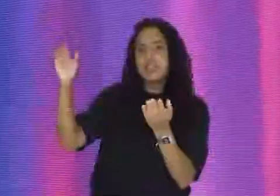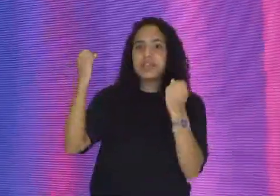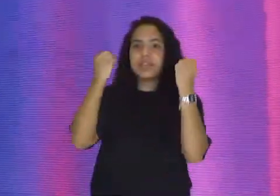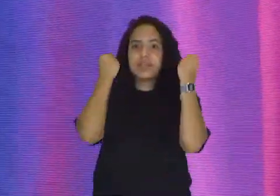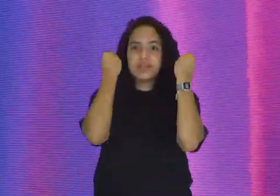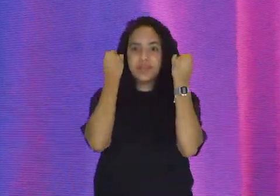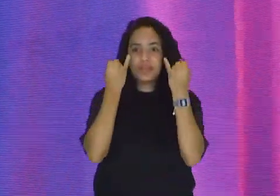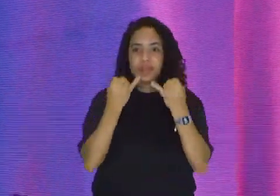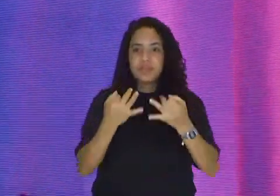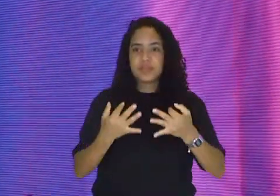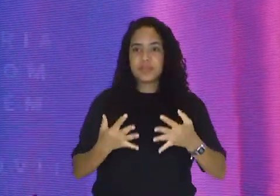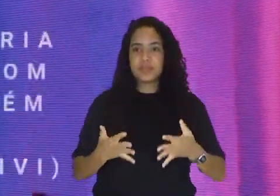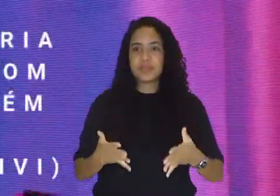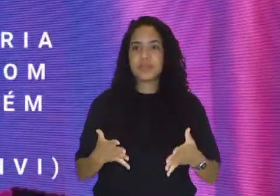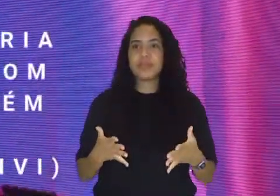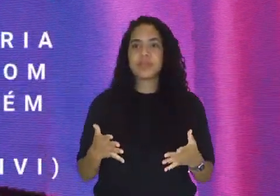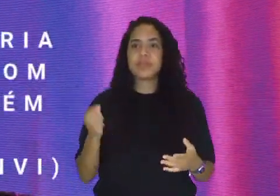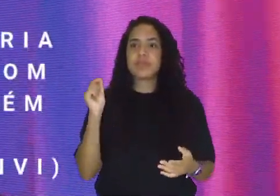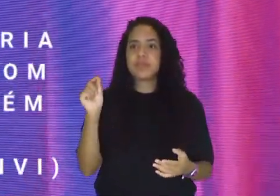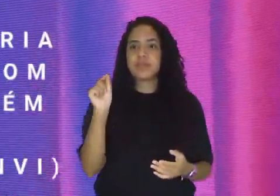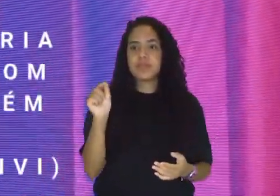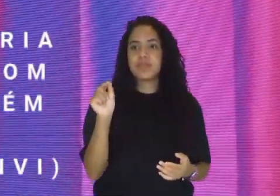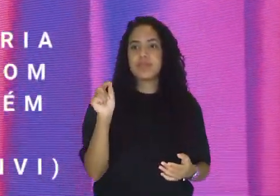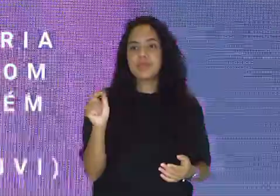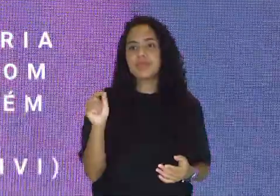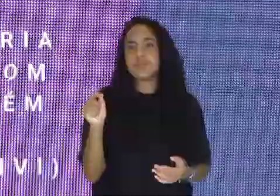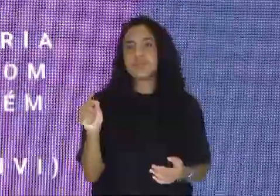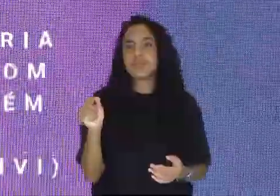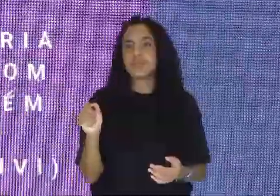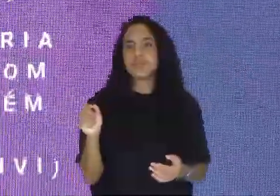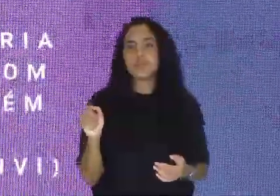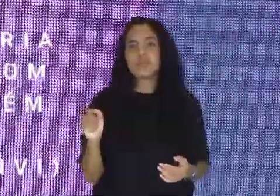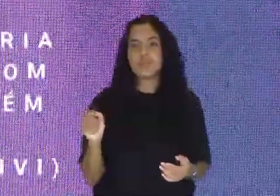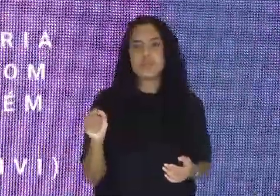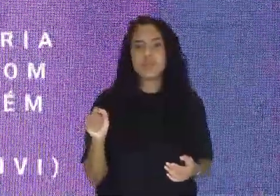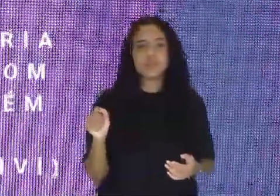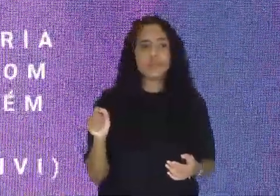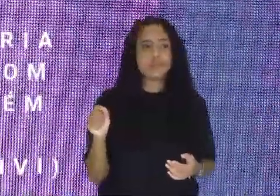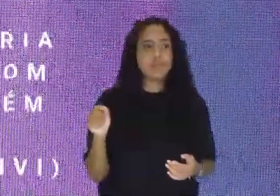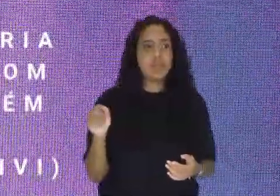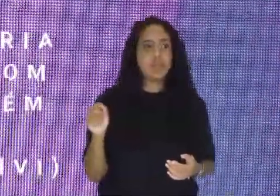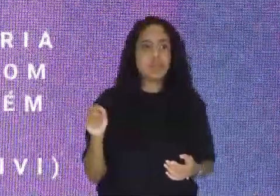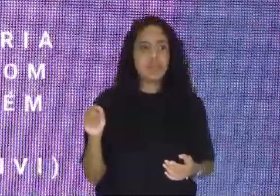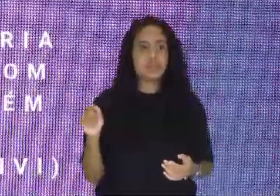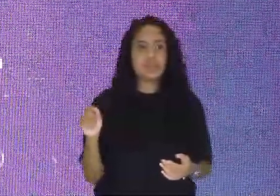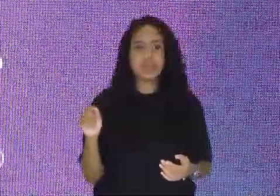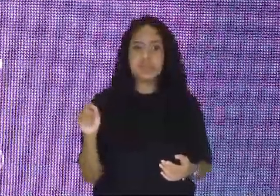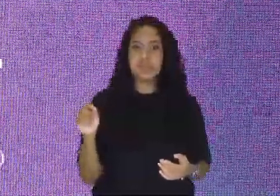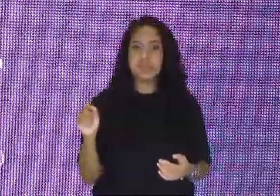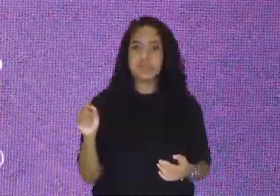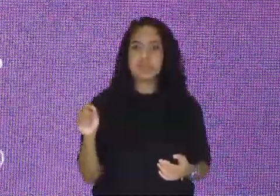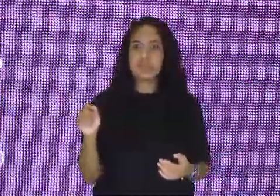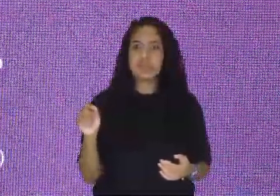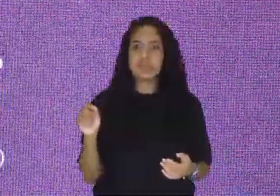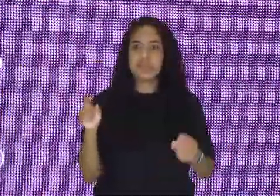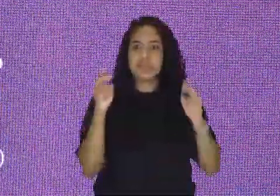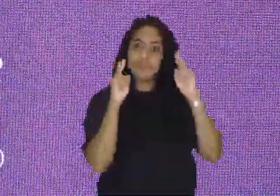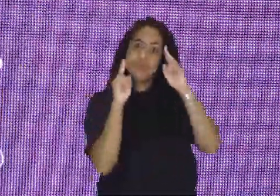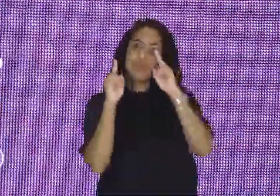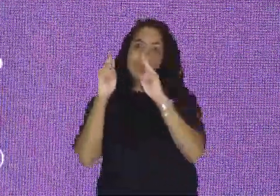decretado, Ezequiel 1:28, diz: tal como a aparência do arco-íris nas nuvens de um dia